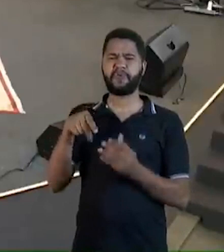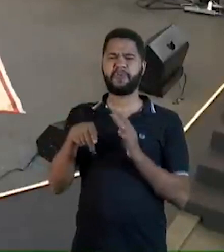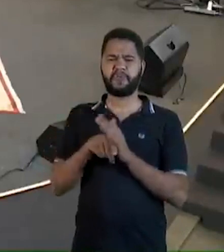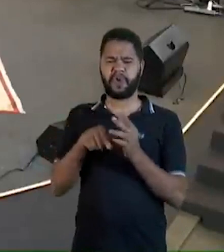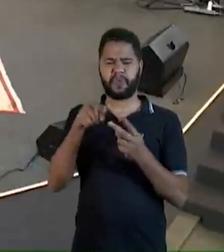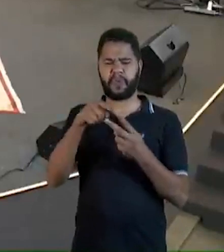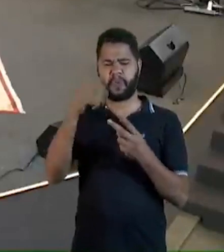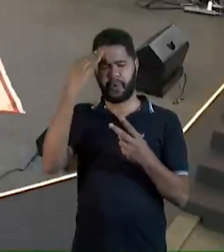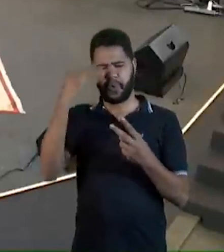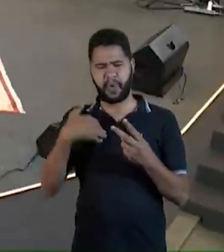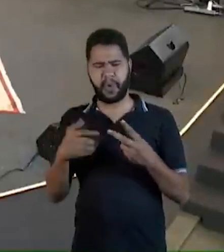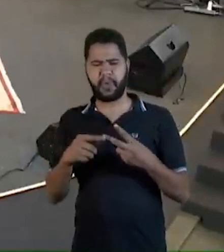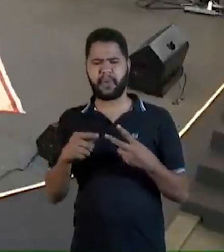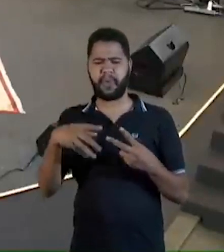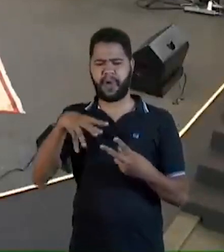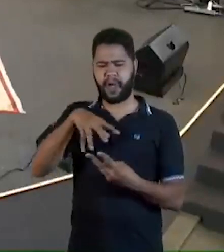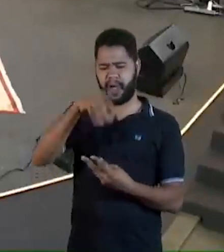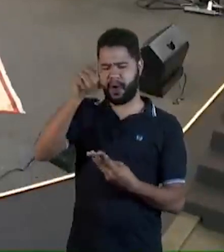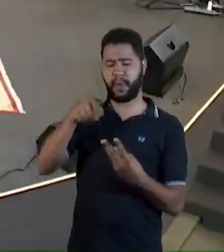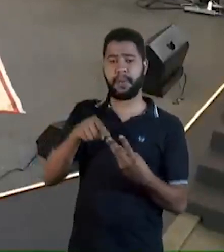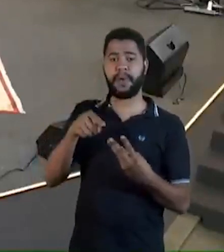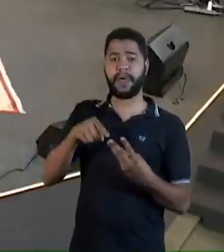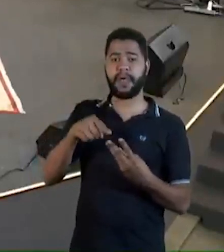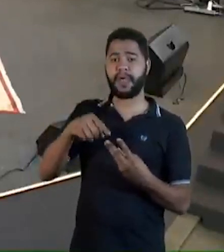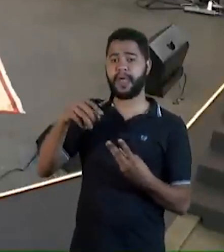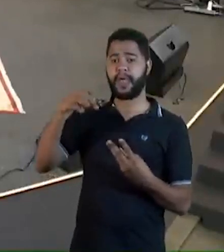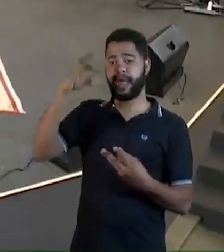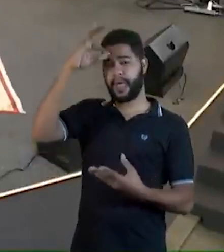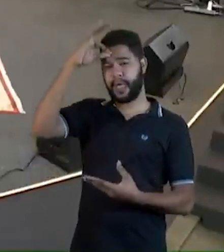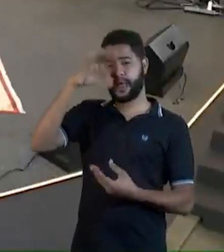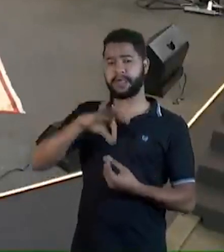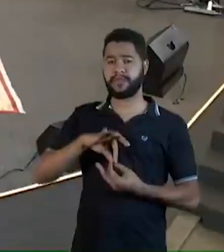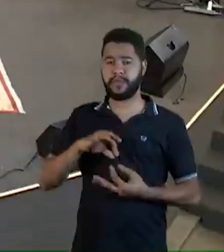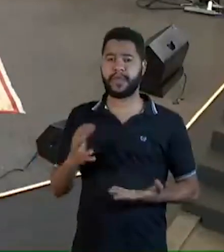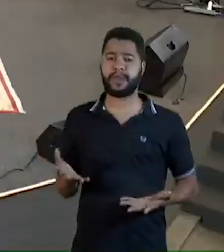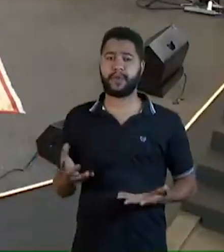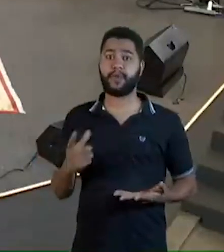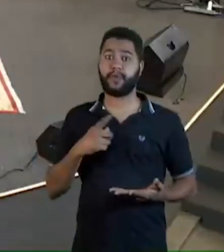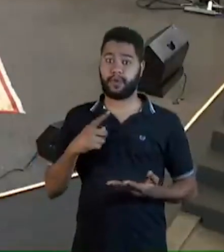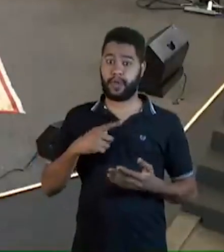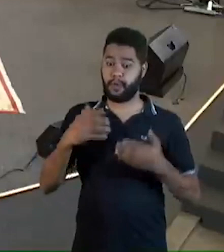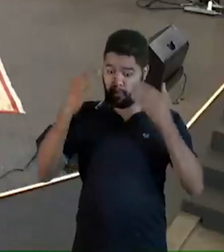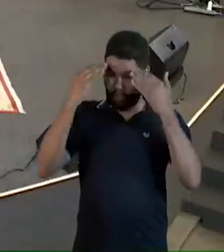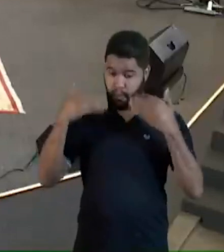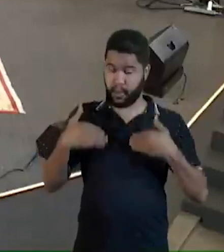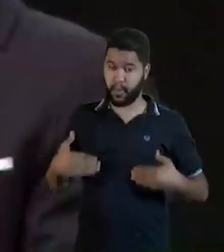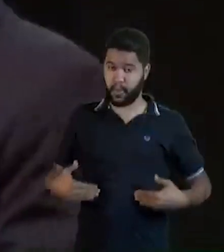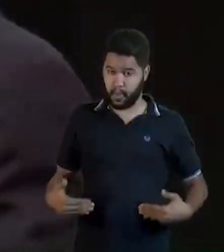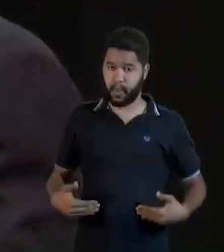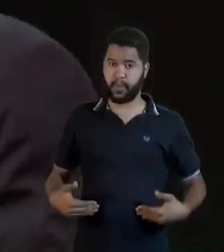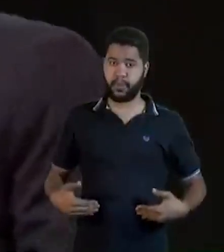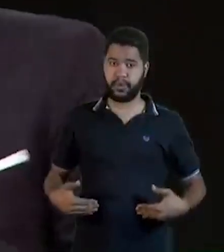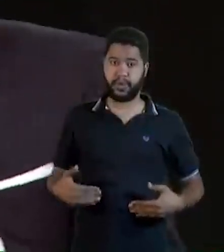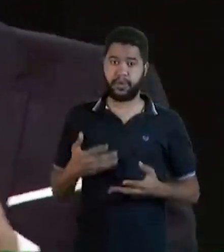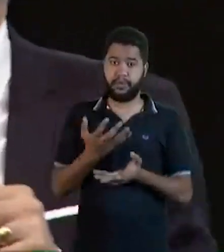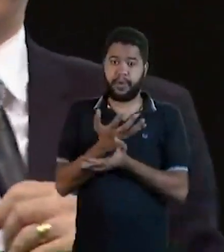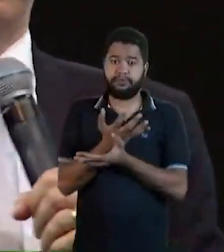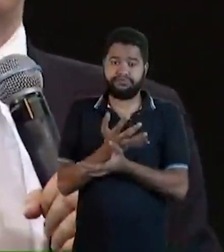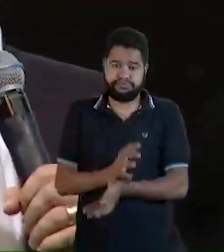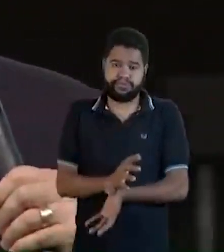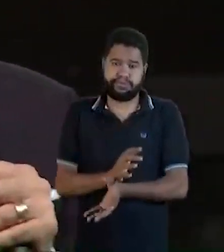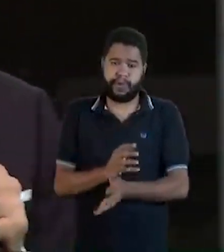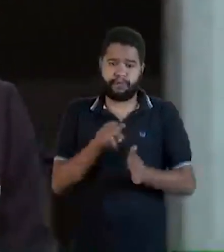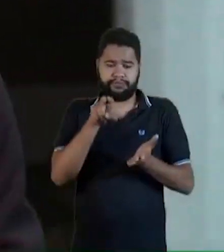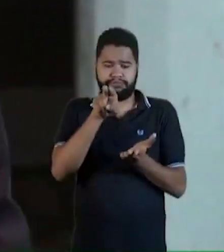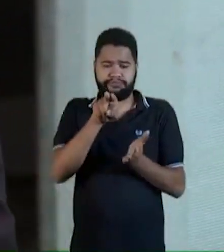os três corpo alma e espírito Nós somos um ser Tríplice Nossa temos um corpo que vai apodrecer um dia na